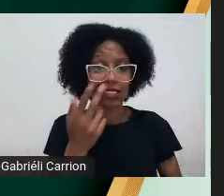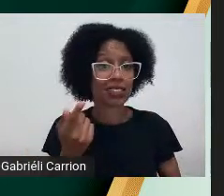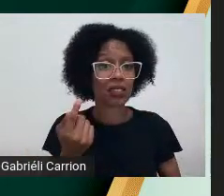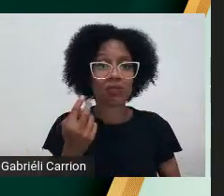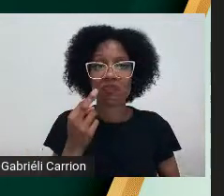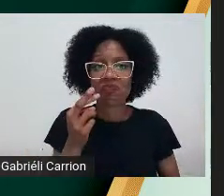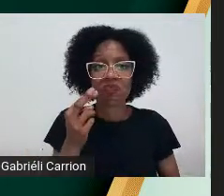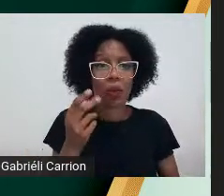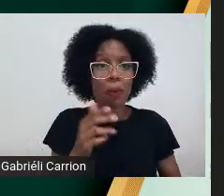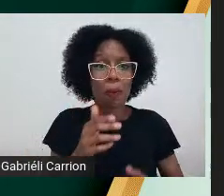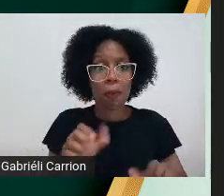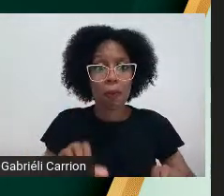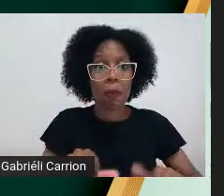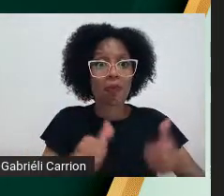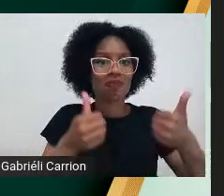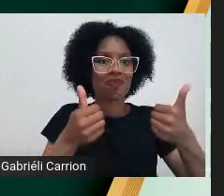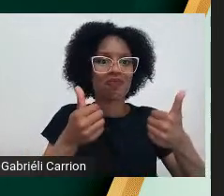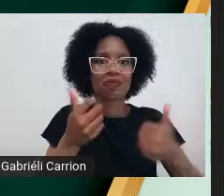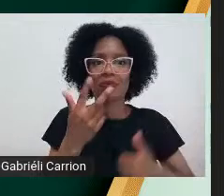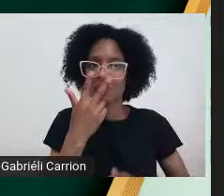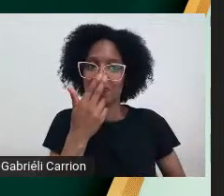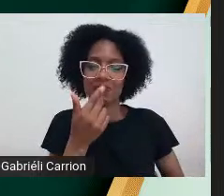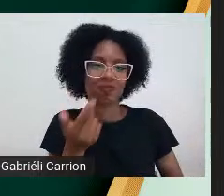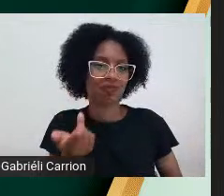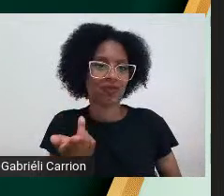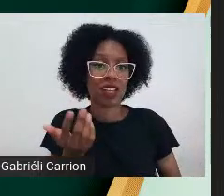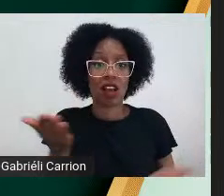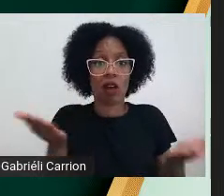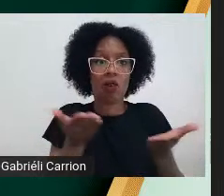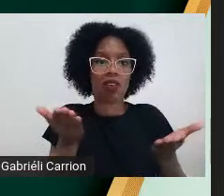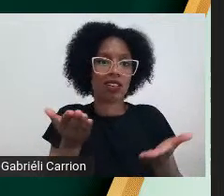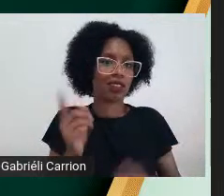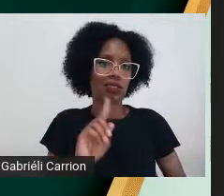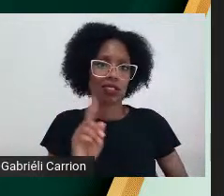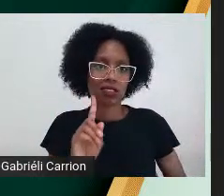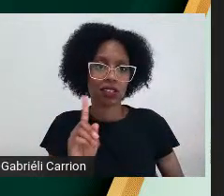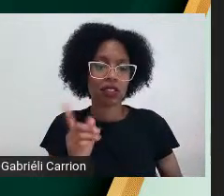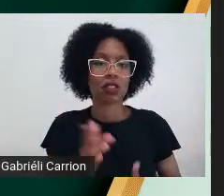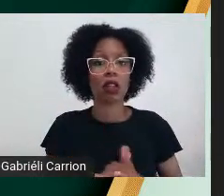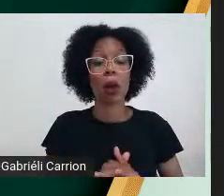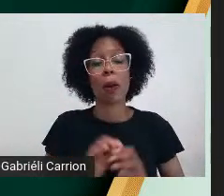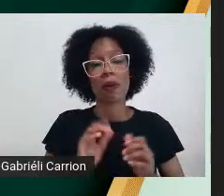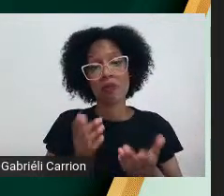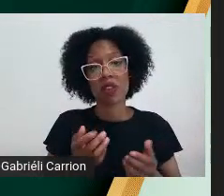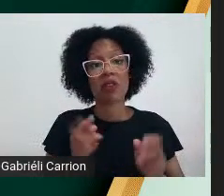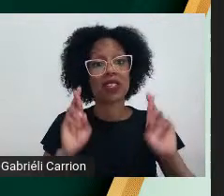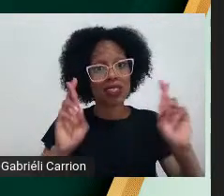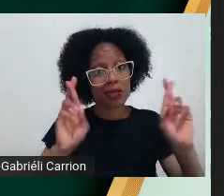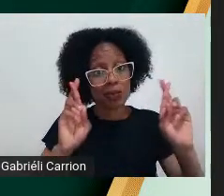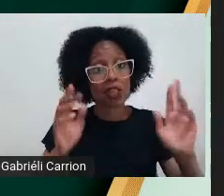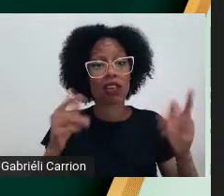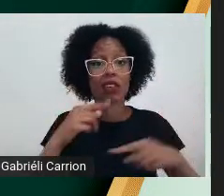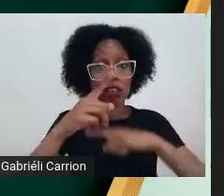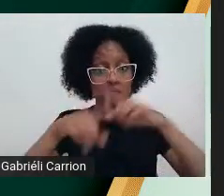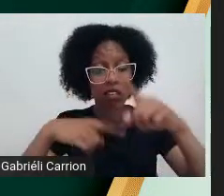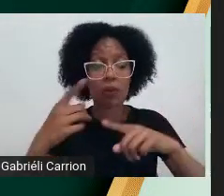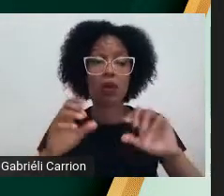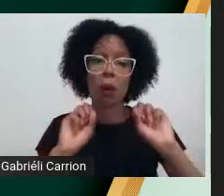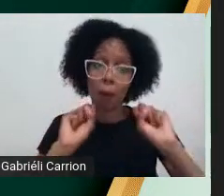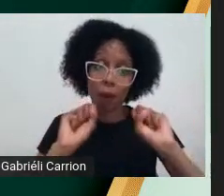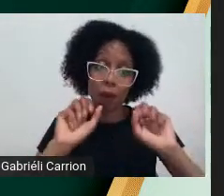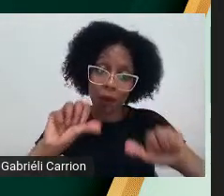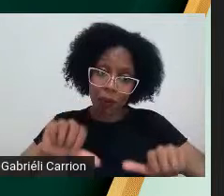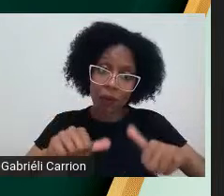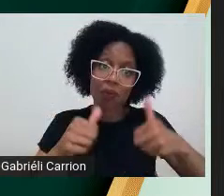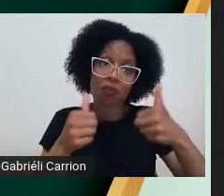seguida. Esperamos que futuramente a gente possa estar fazendo uma fala um pouco mais festiva nesse sentido.